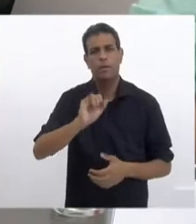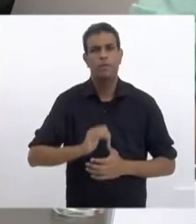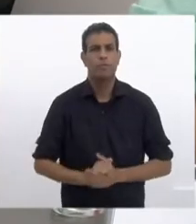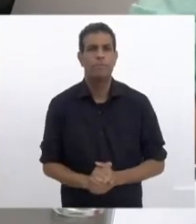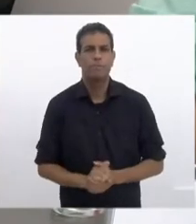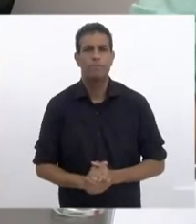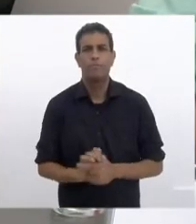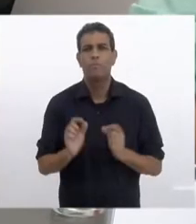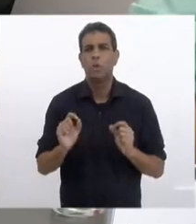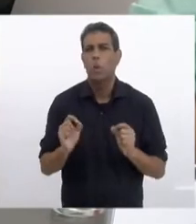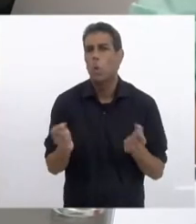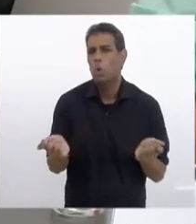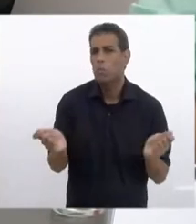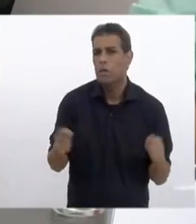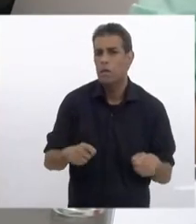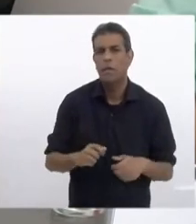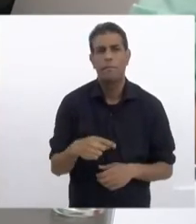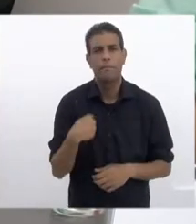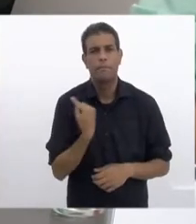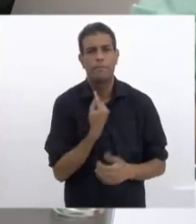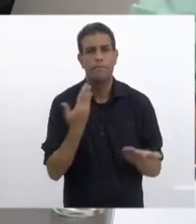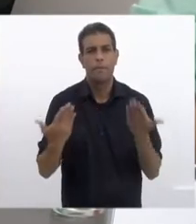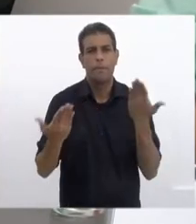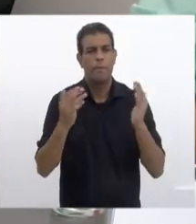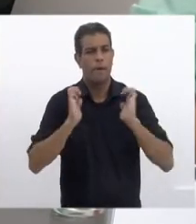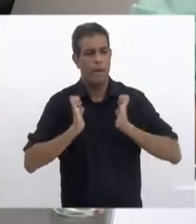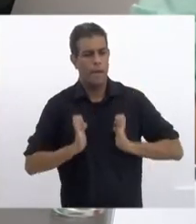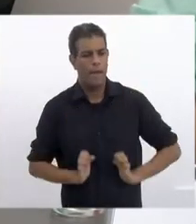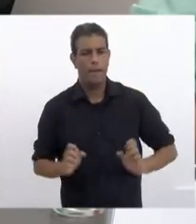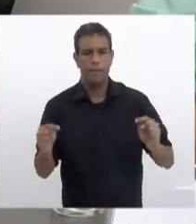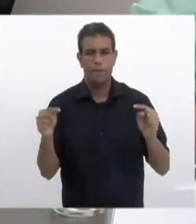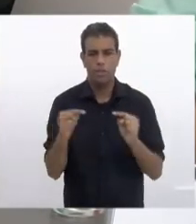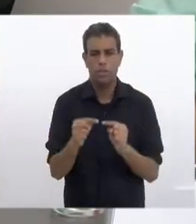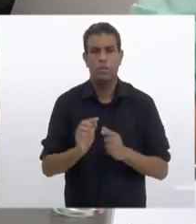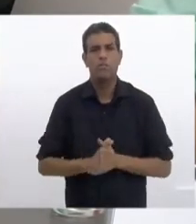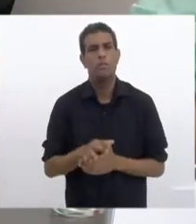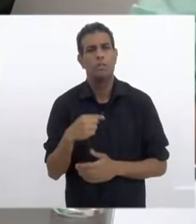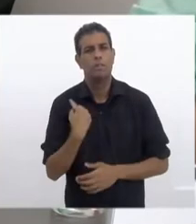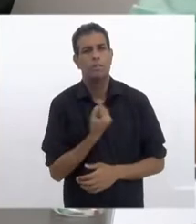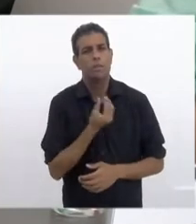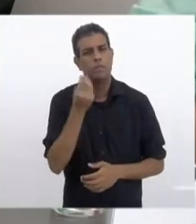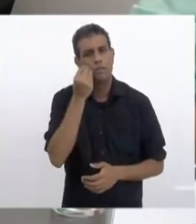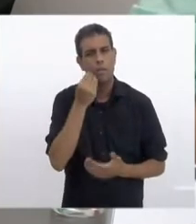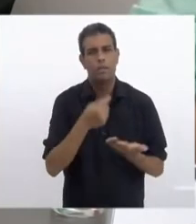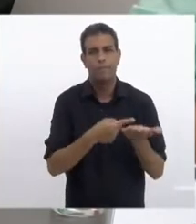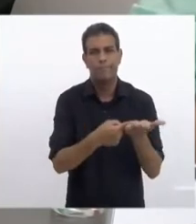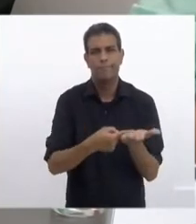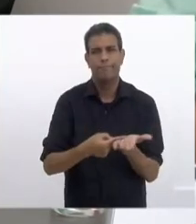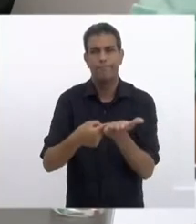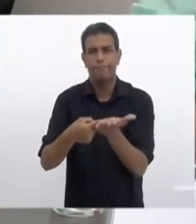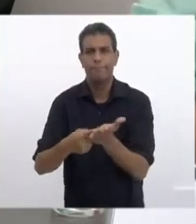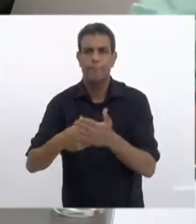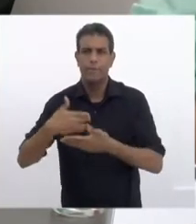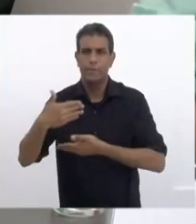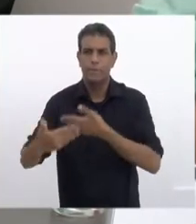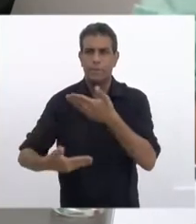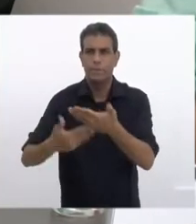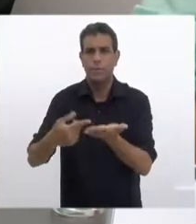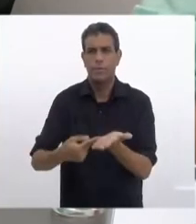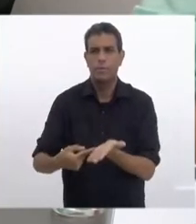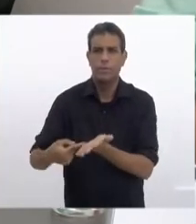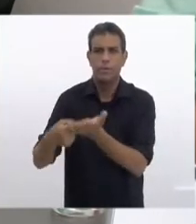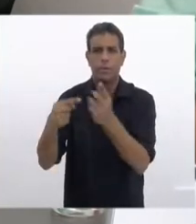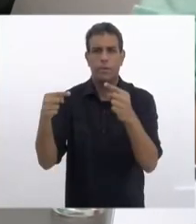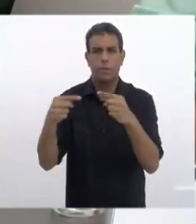E qual é essa perspectiva? Ela é ética nesse sentido, né? A gente tenta combinar em todo o processo de construção